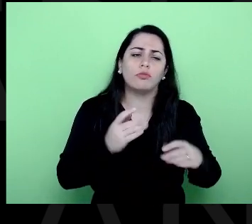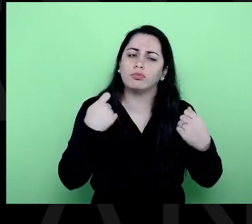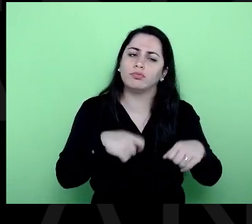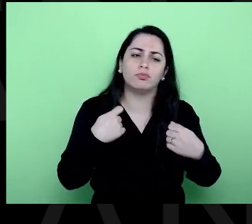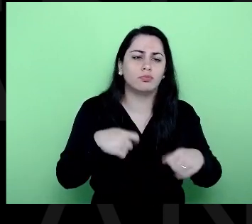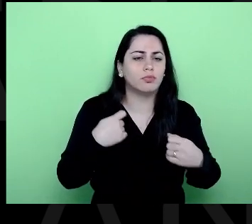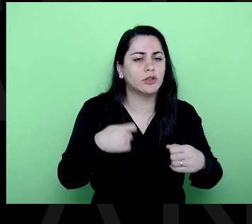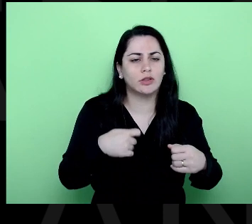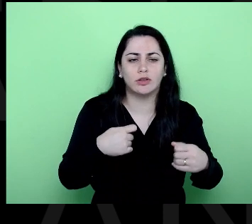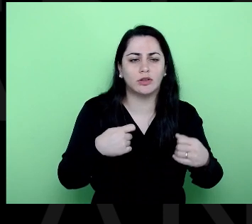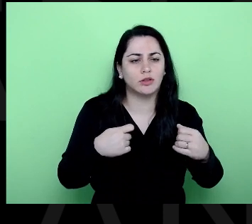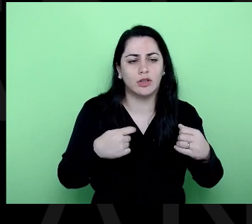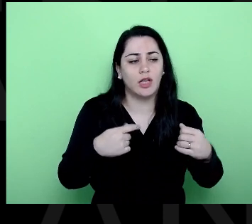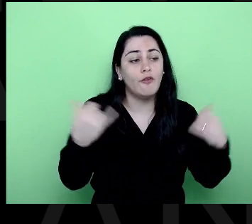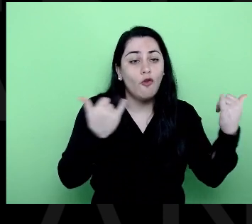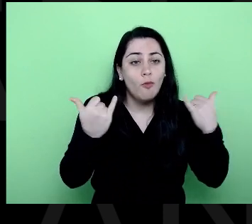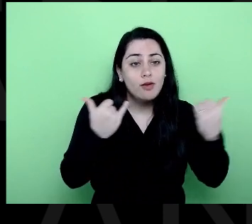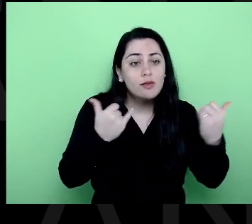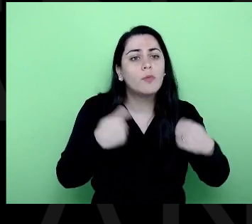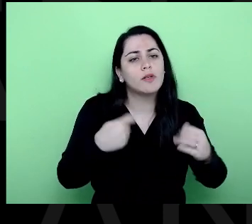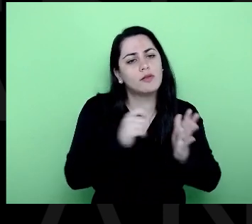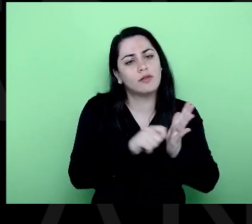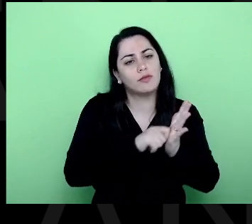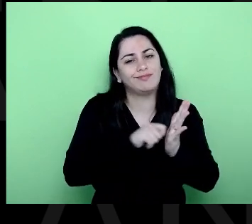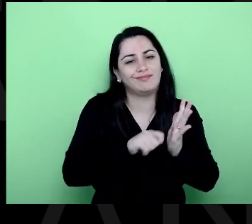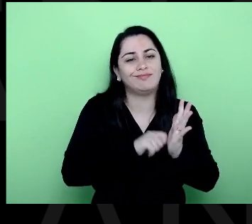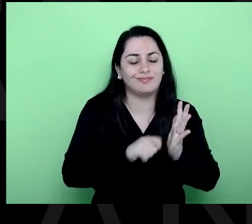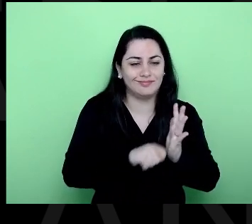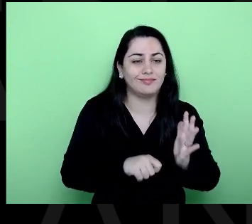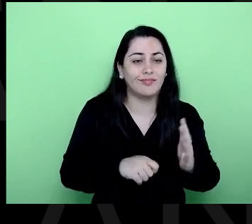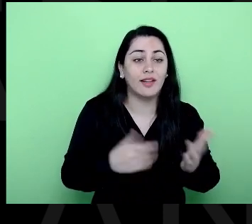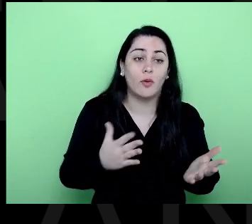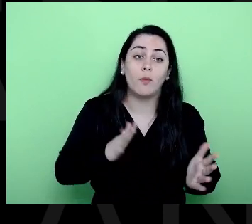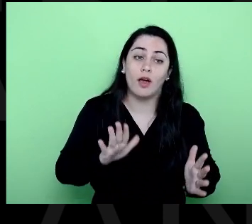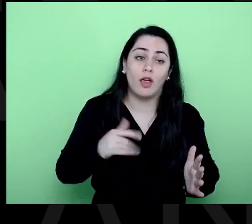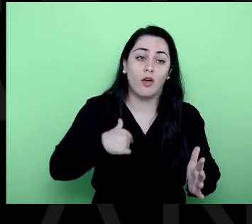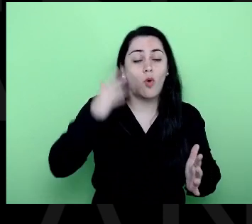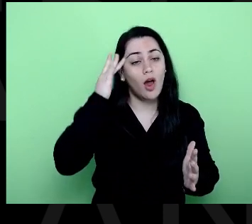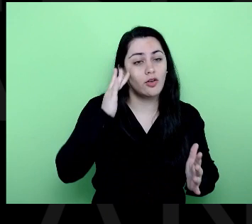maneira, essa informação tem que sair. Agora, eu acho que, por exemplo, o Rui,